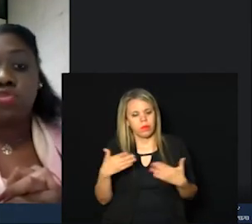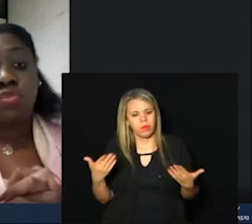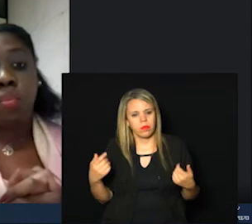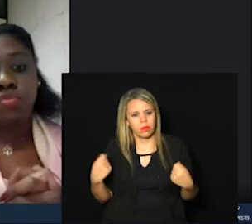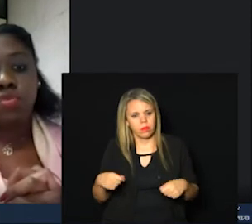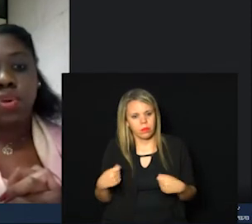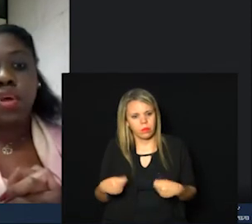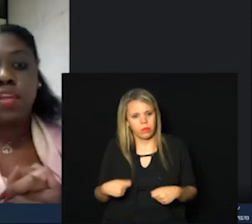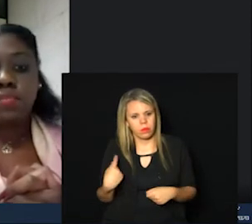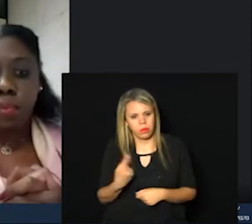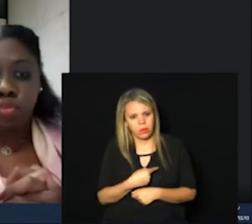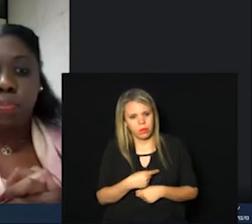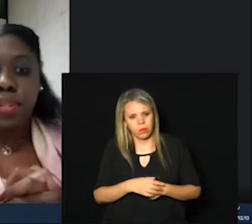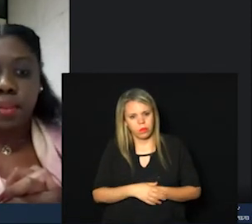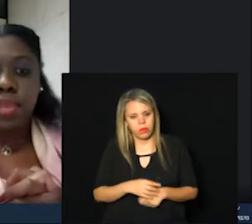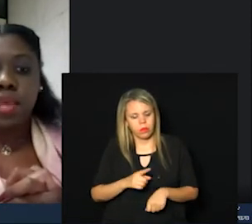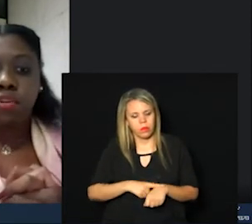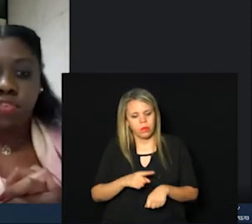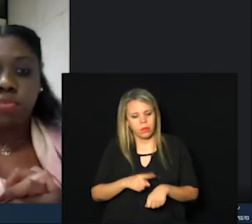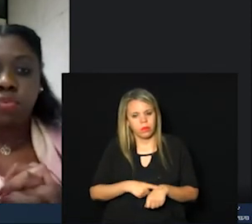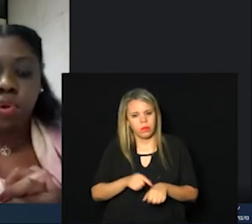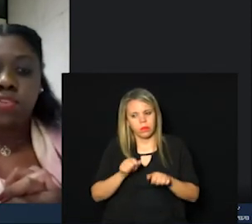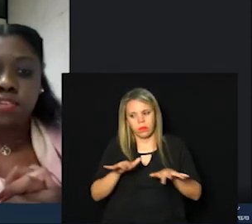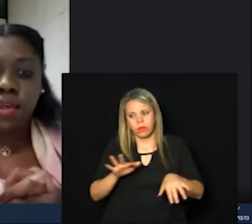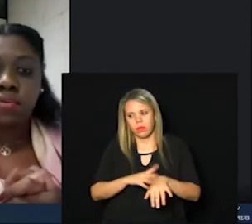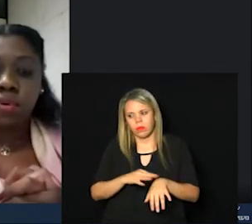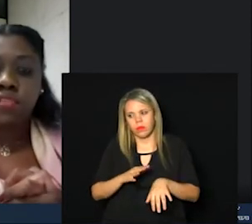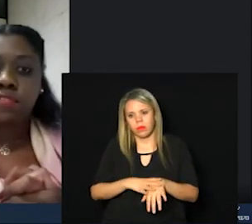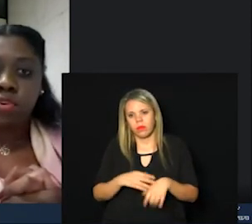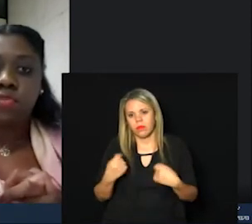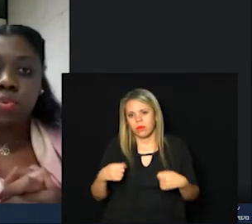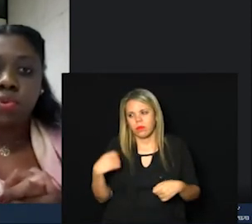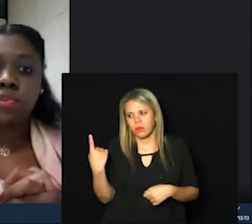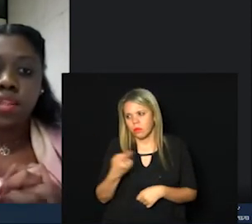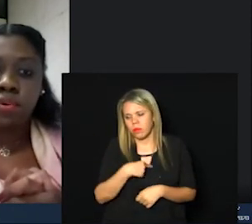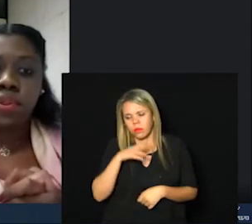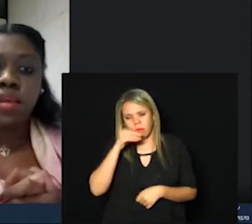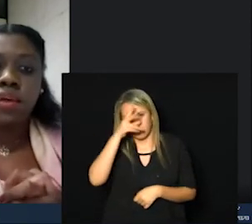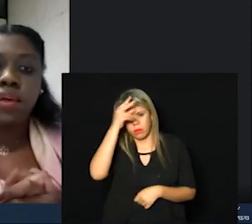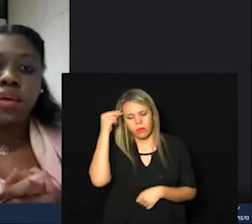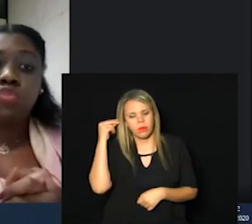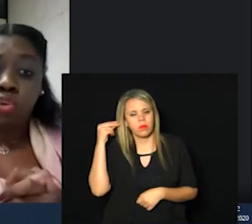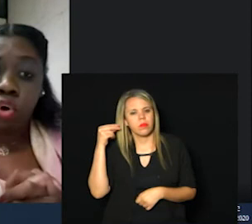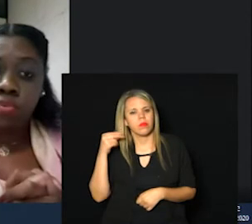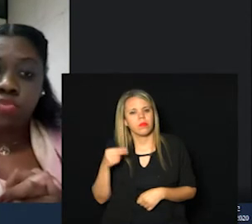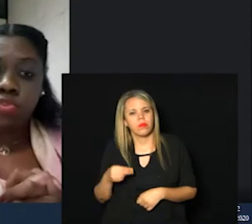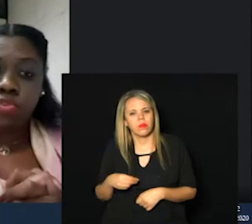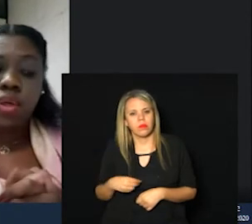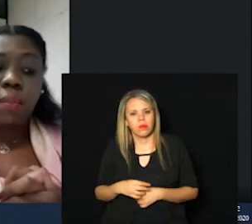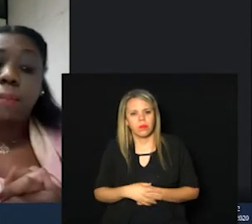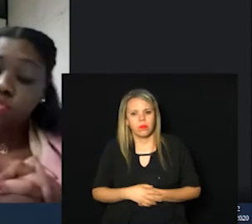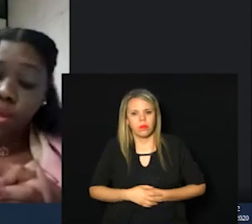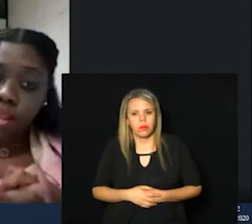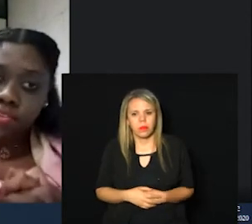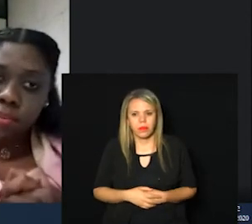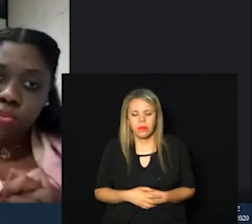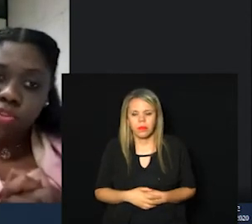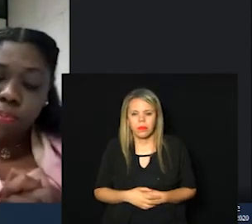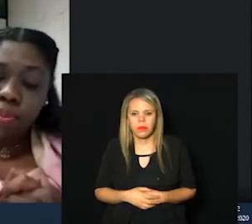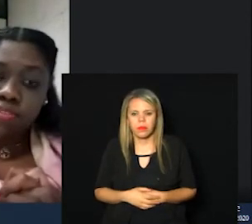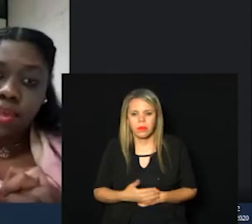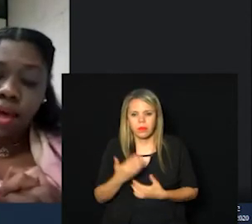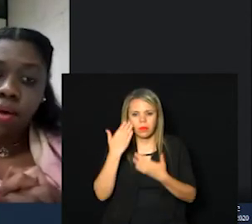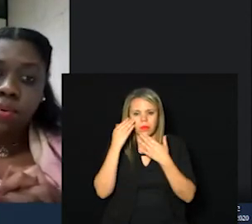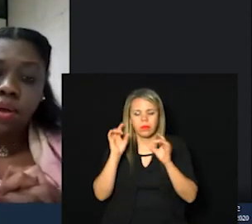nós somos. Nesse momento de pandemia, nós vemos o quão necessário nós, servidores públicos, categoria, somos. Mas um agradecimento